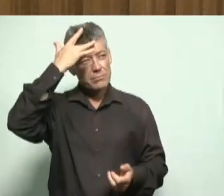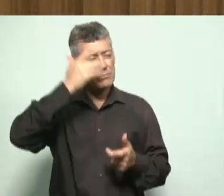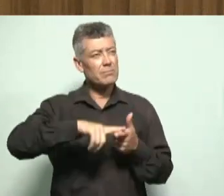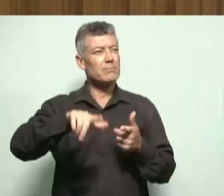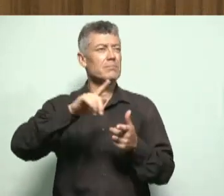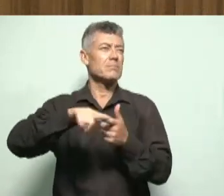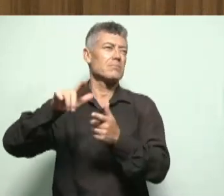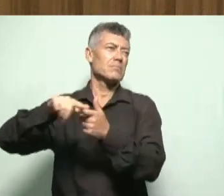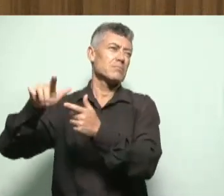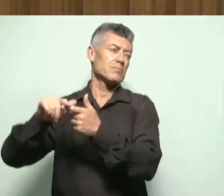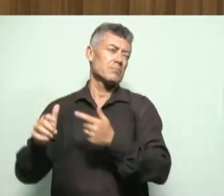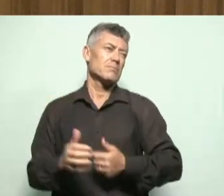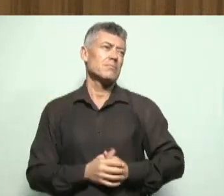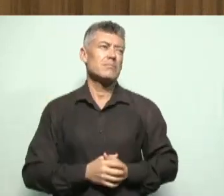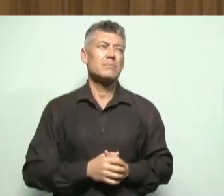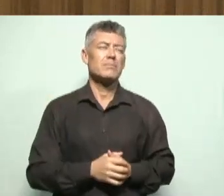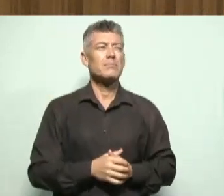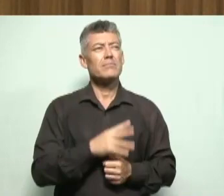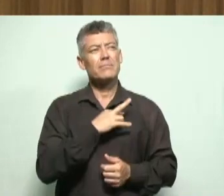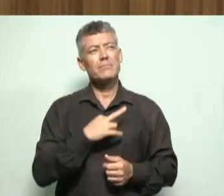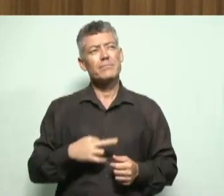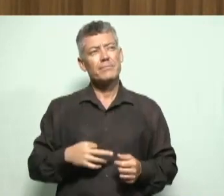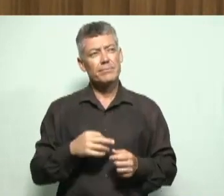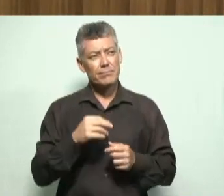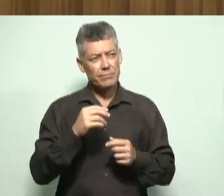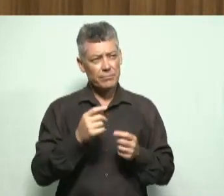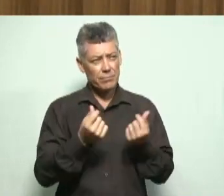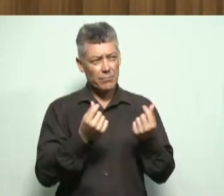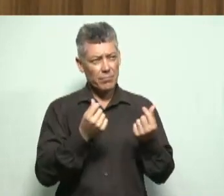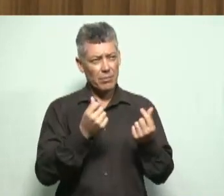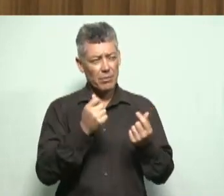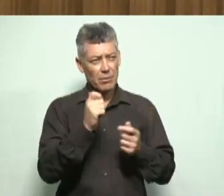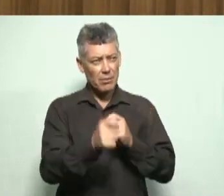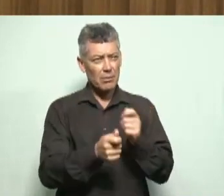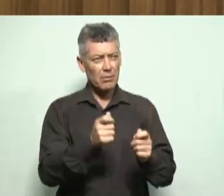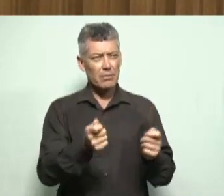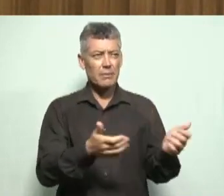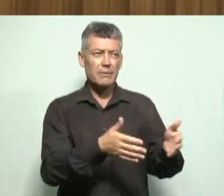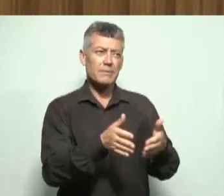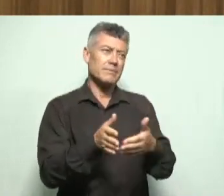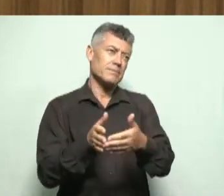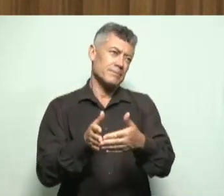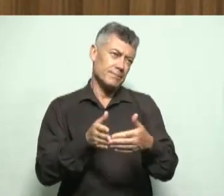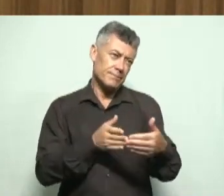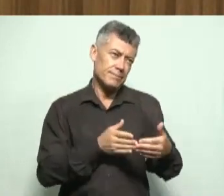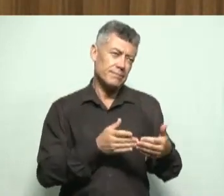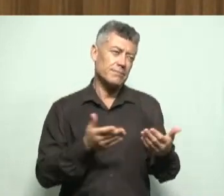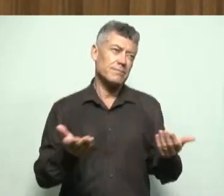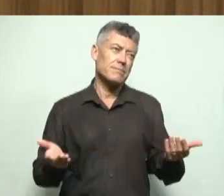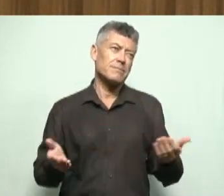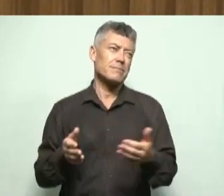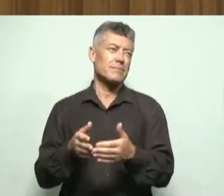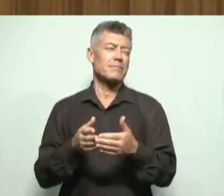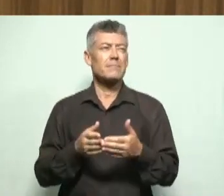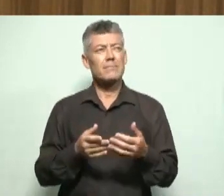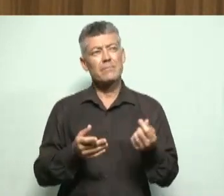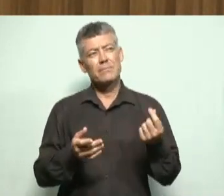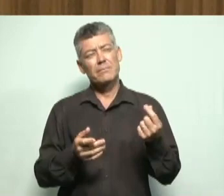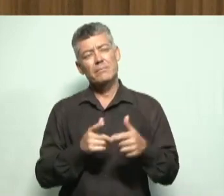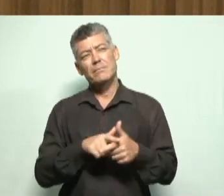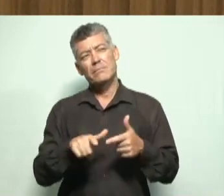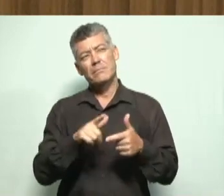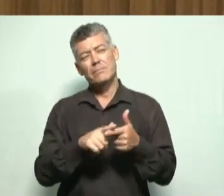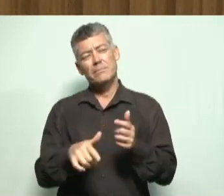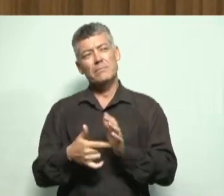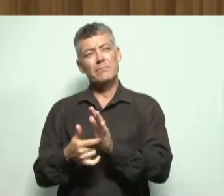problemas. E o vereador, ele não é ordenador de despesa. Nós somos os pedintes. Nós somos as pessoas que apresentamos os problemas.